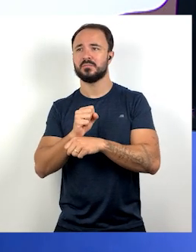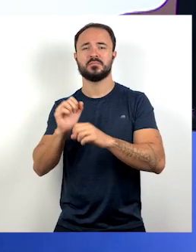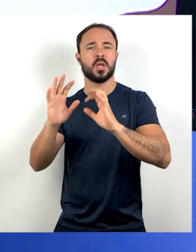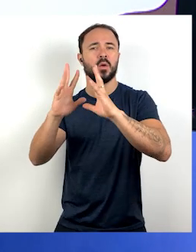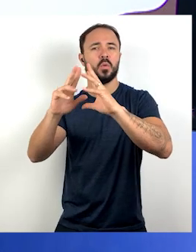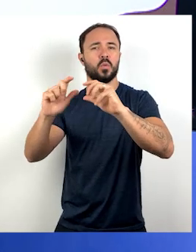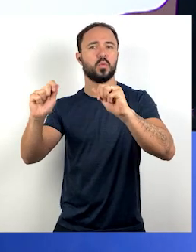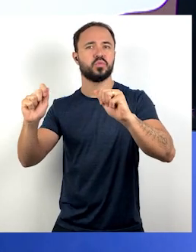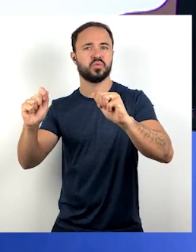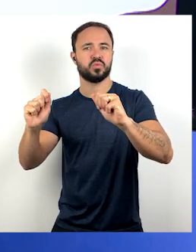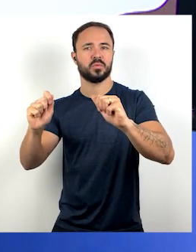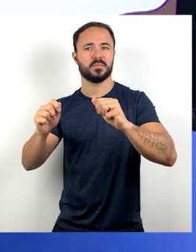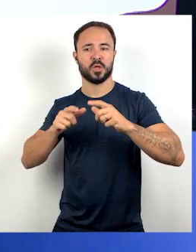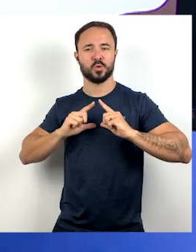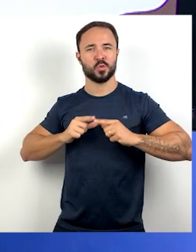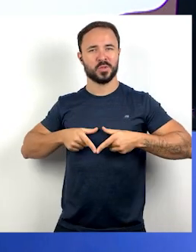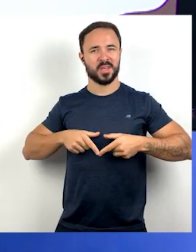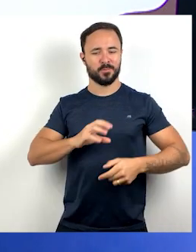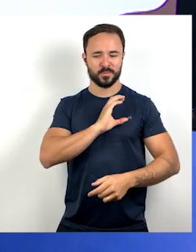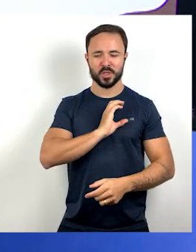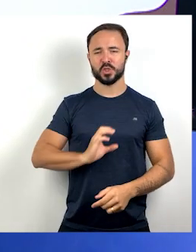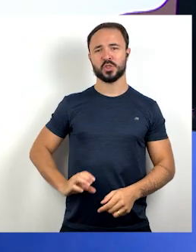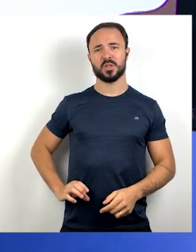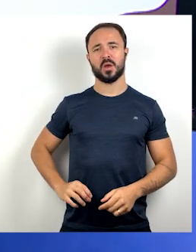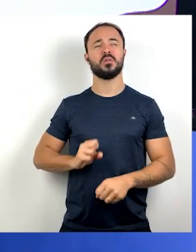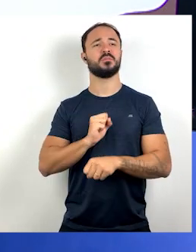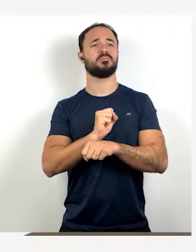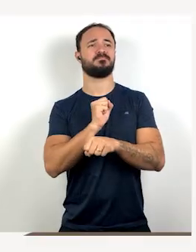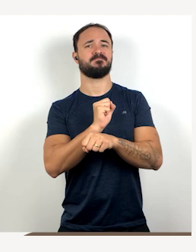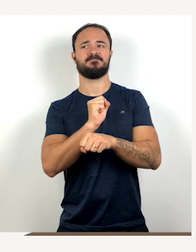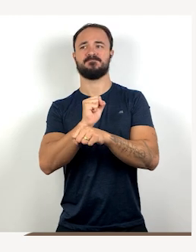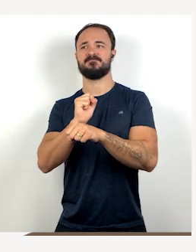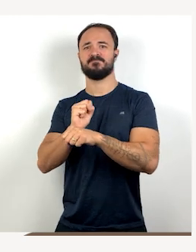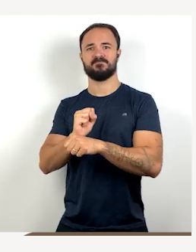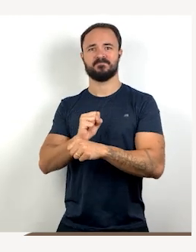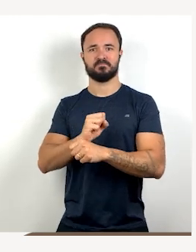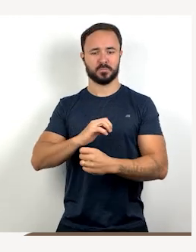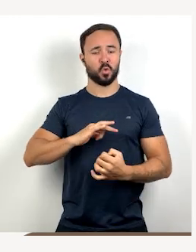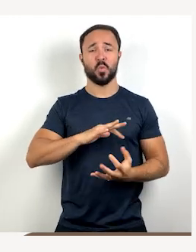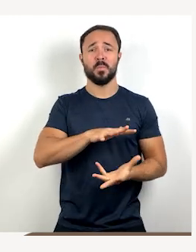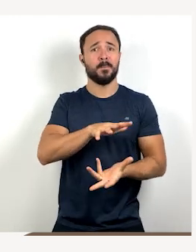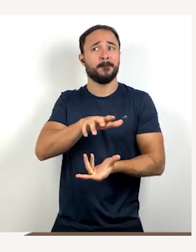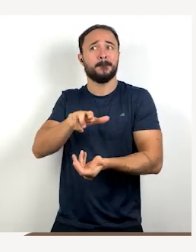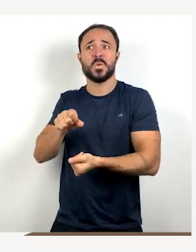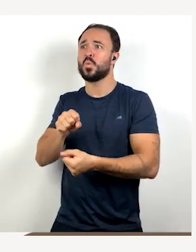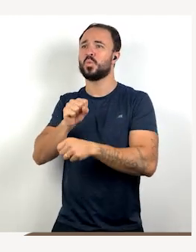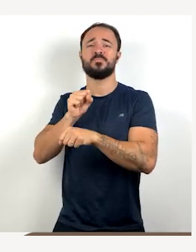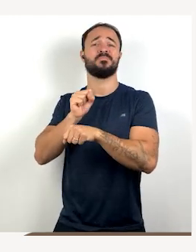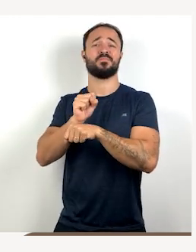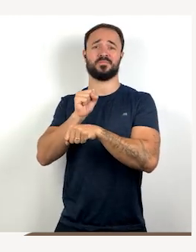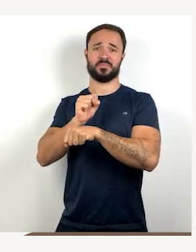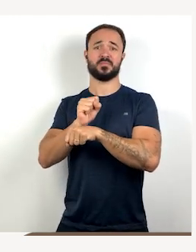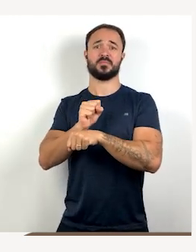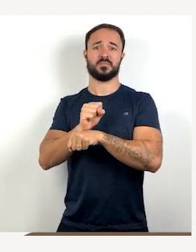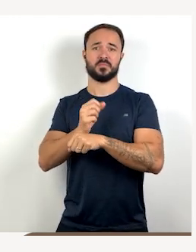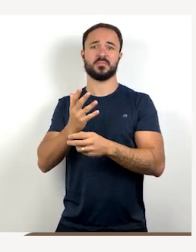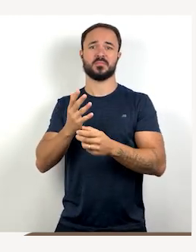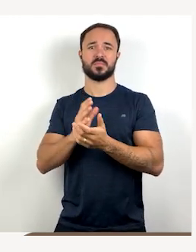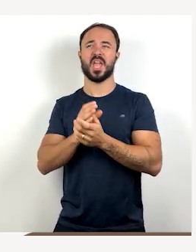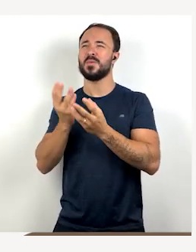ela acabe. Judeus e cristãos esperam, o mundo inteiro espera